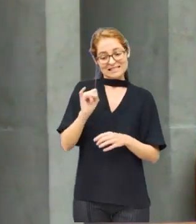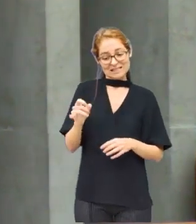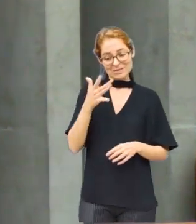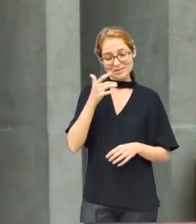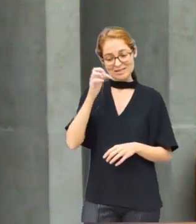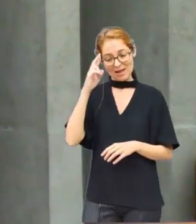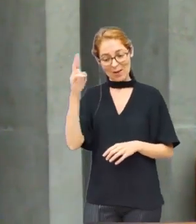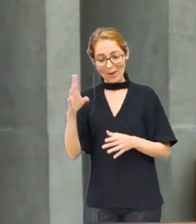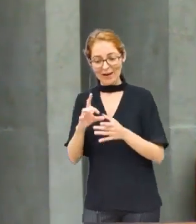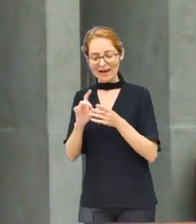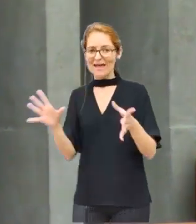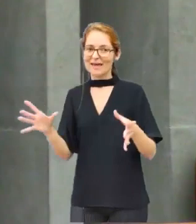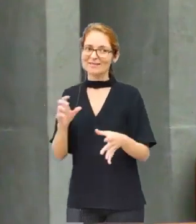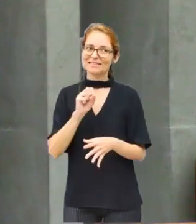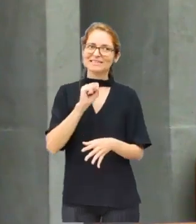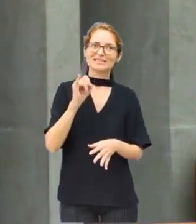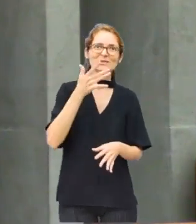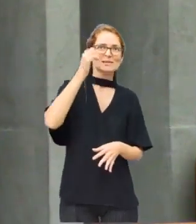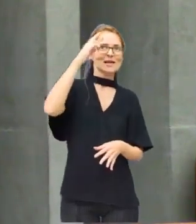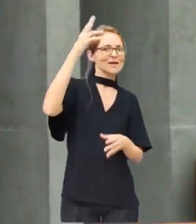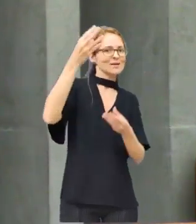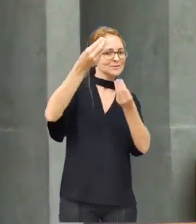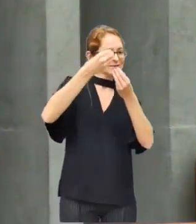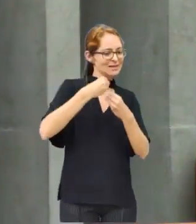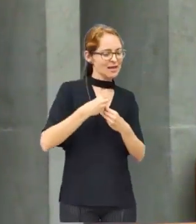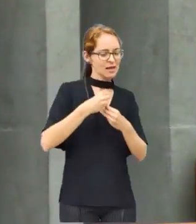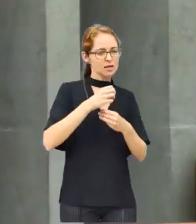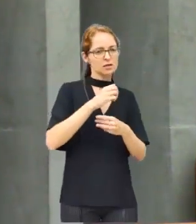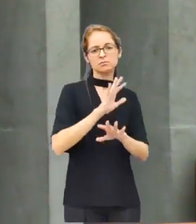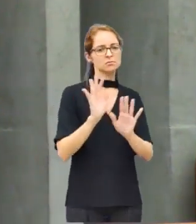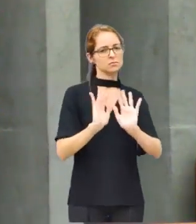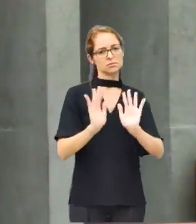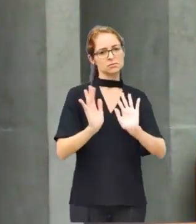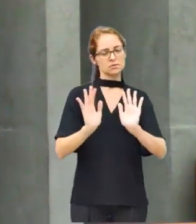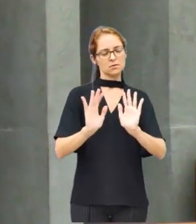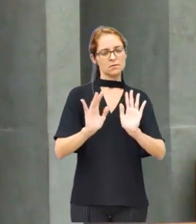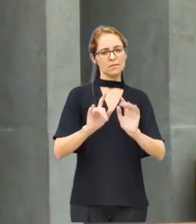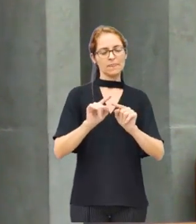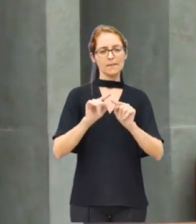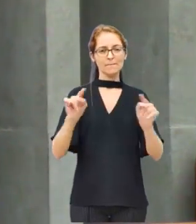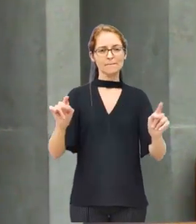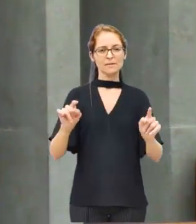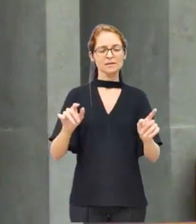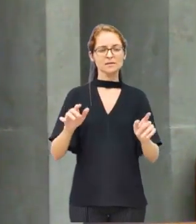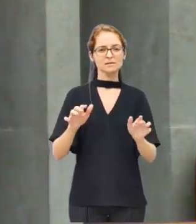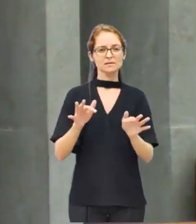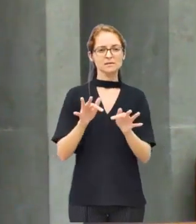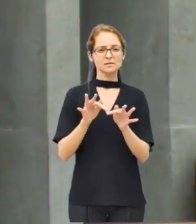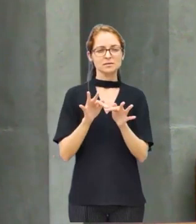vou fazer tal coisa. Se o Senhor me conceder isso, eu farei. Não é isso. Mas é simplesmente